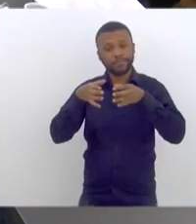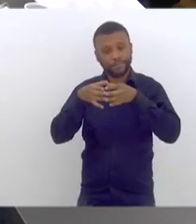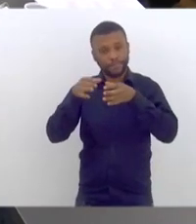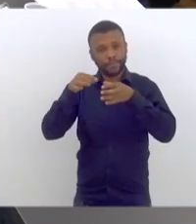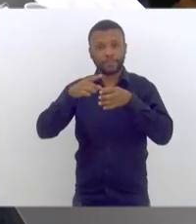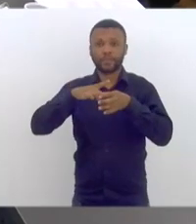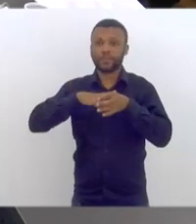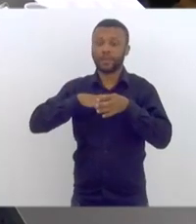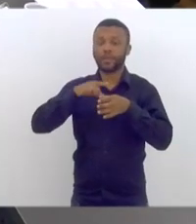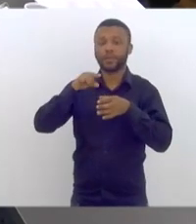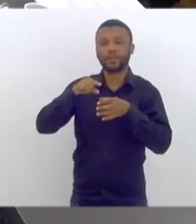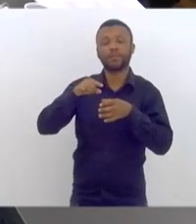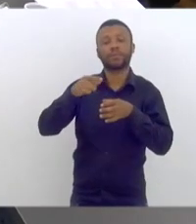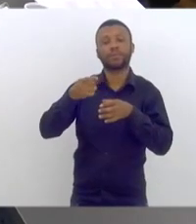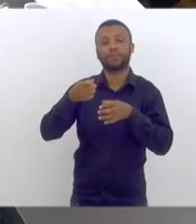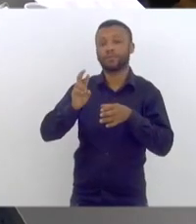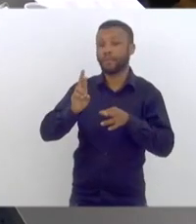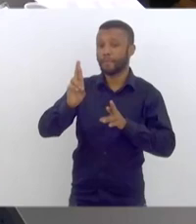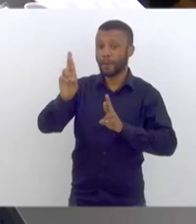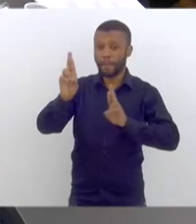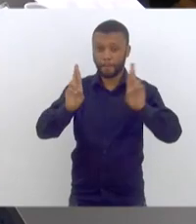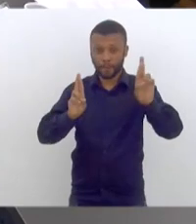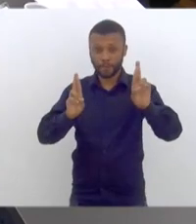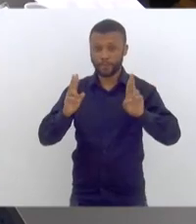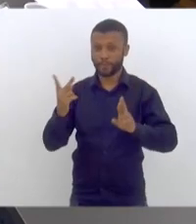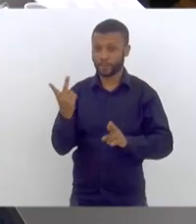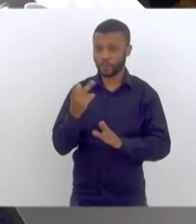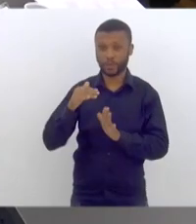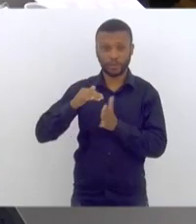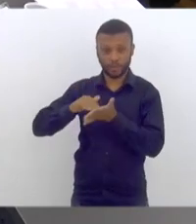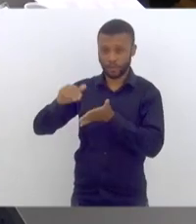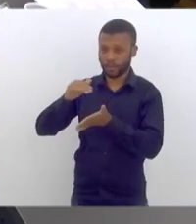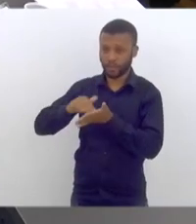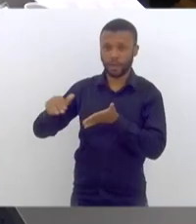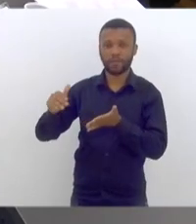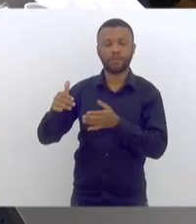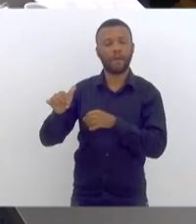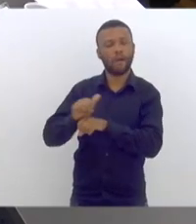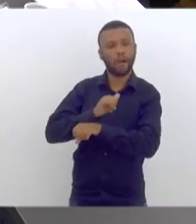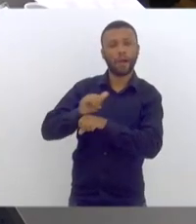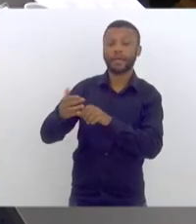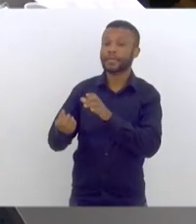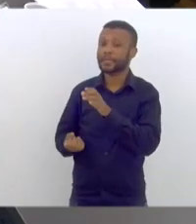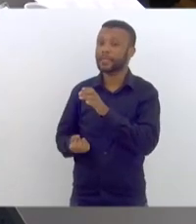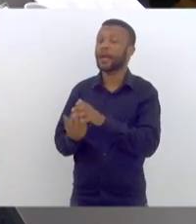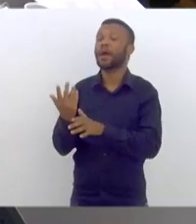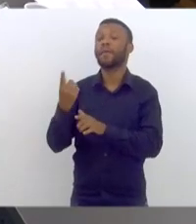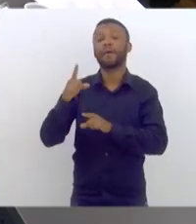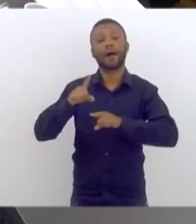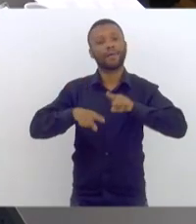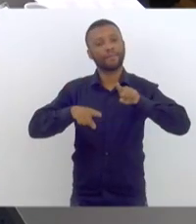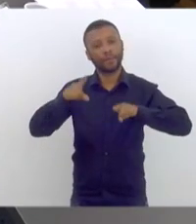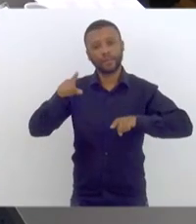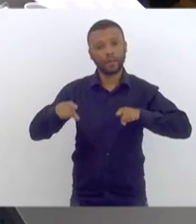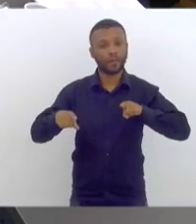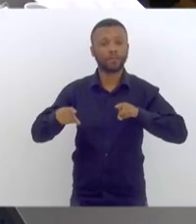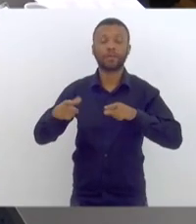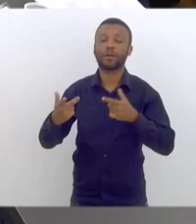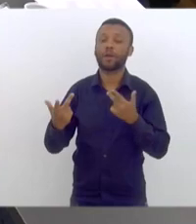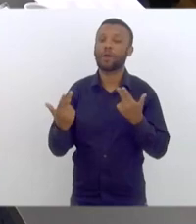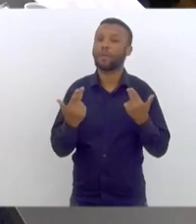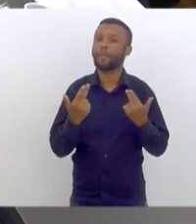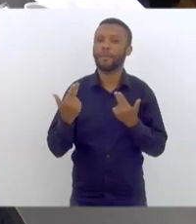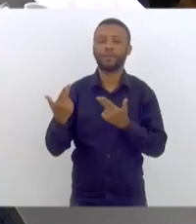tem um acento dos dois secretários se criar uma variante para que os mesmos